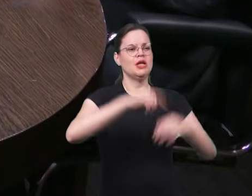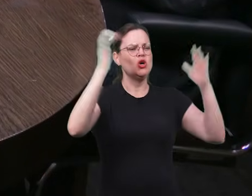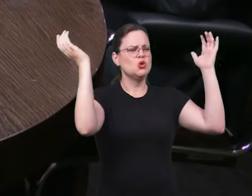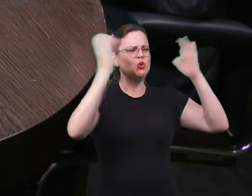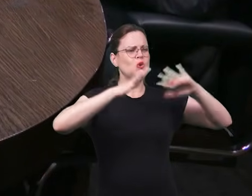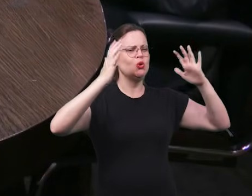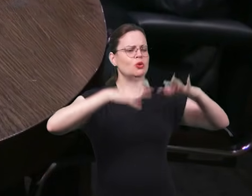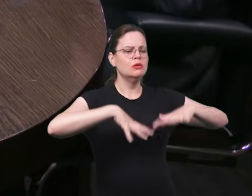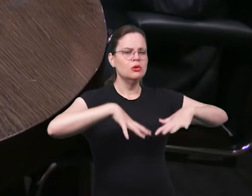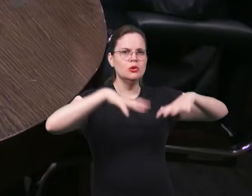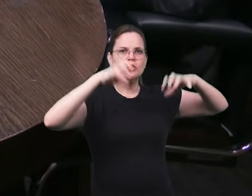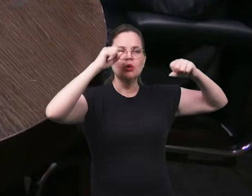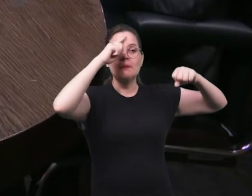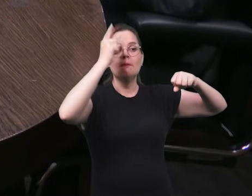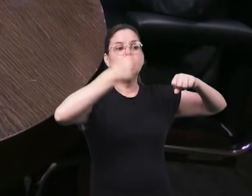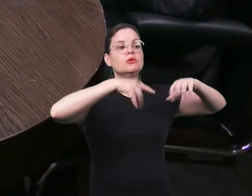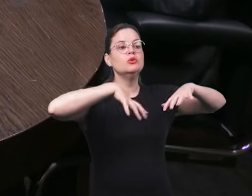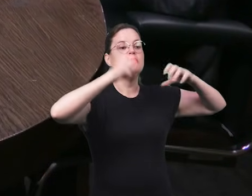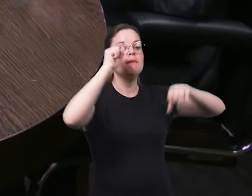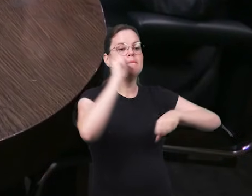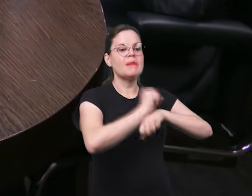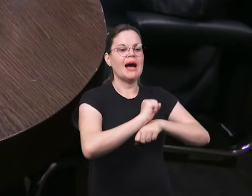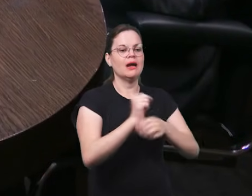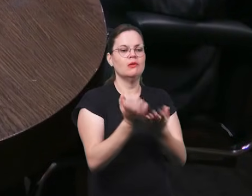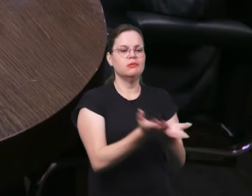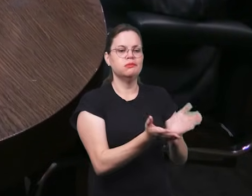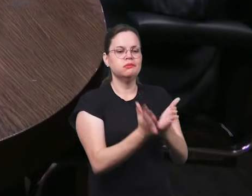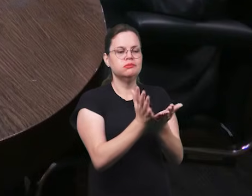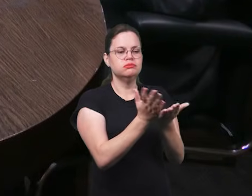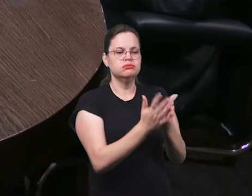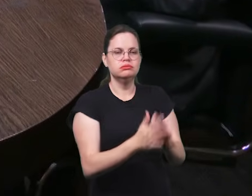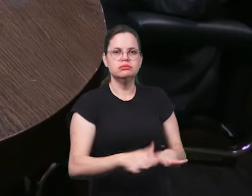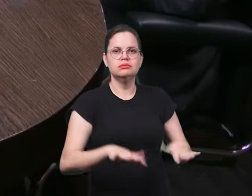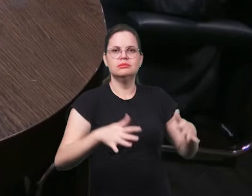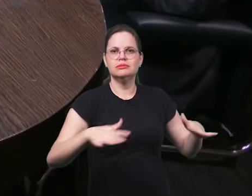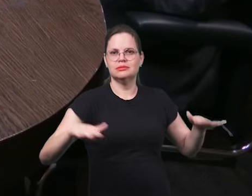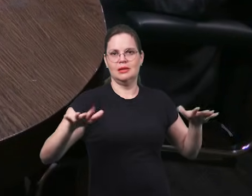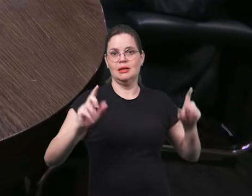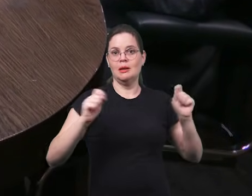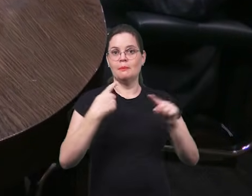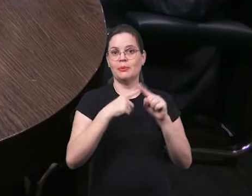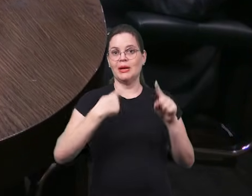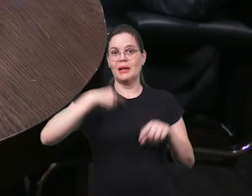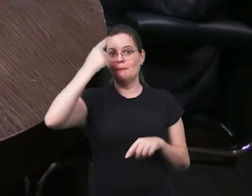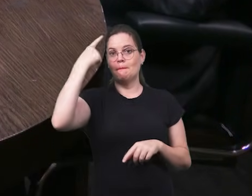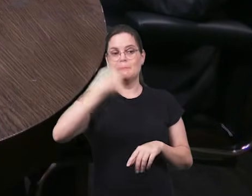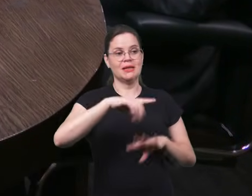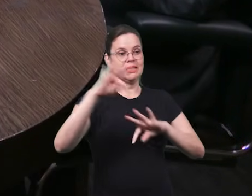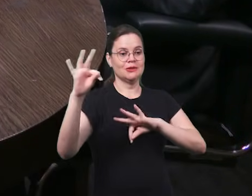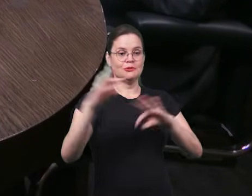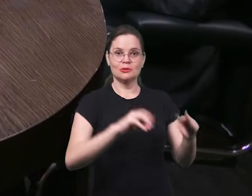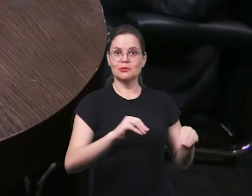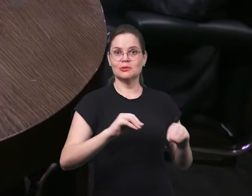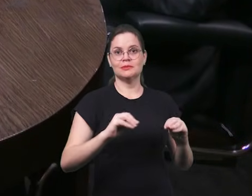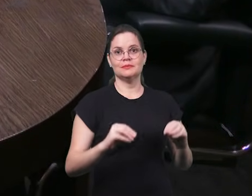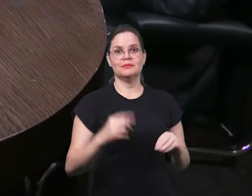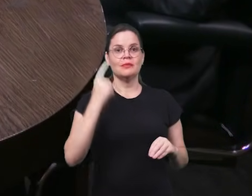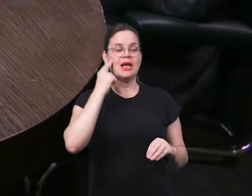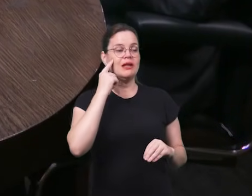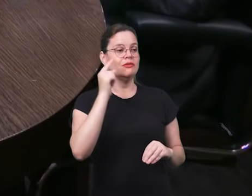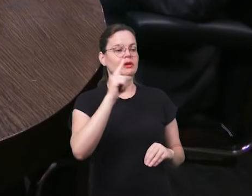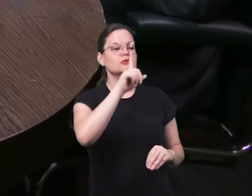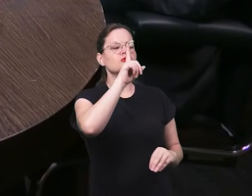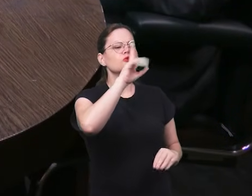vento, Entendeu? porque ele é o Senhor de todas as coisas. Ele está dando ordem aos seus exércitos. Sim. Ele ordena o